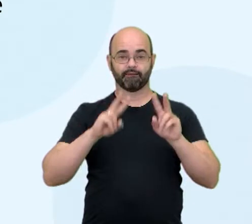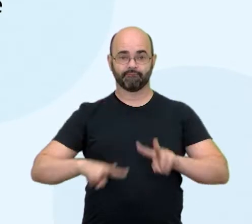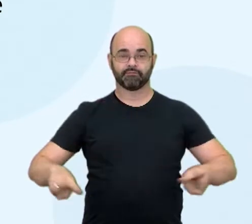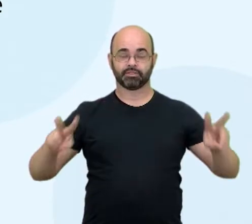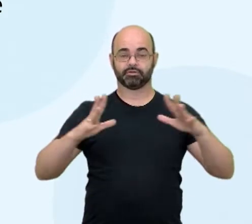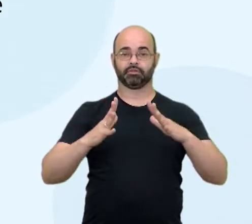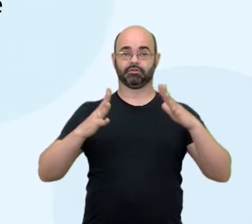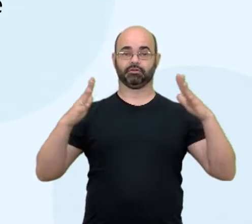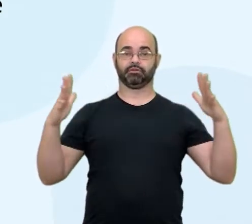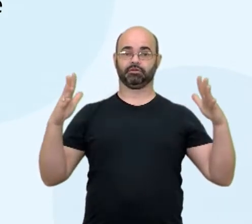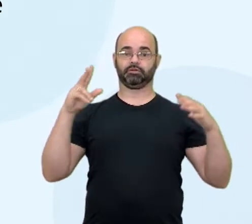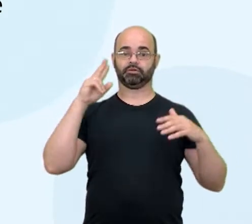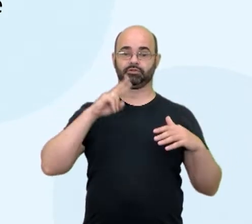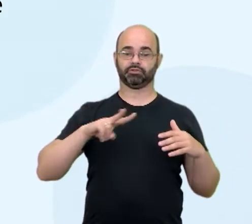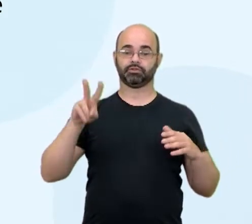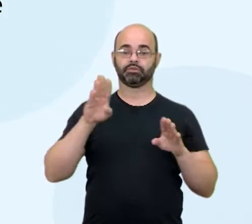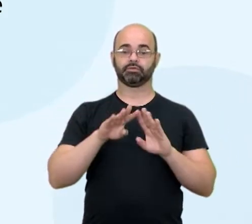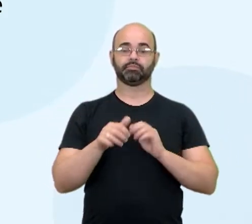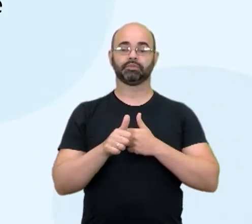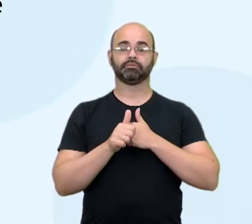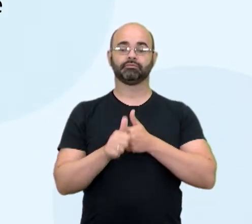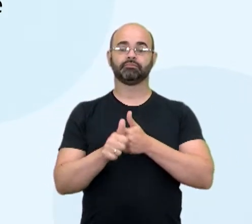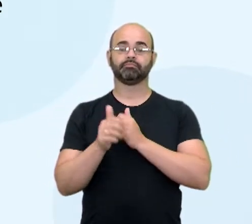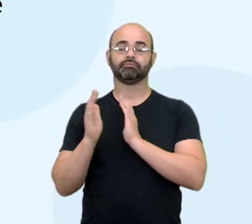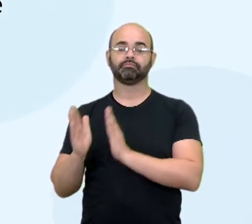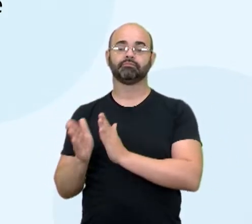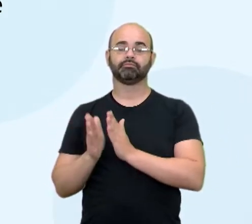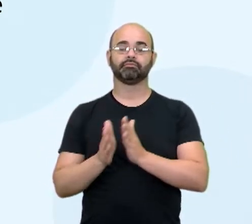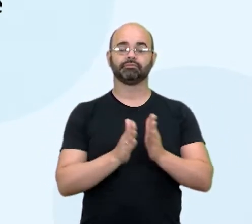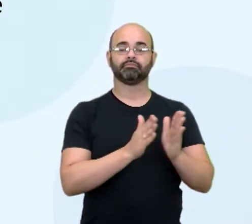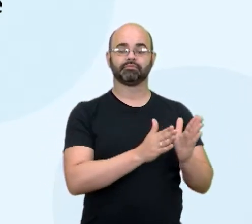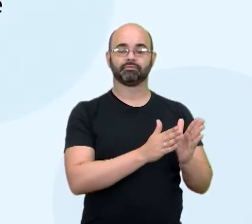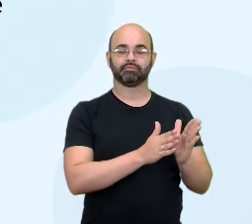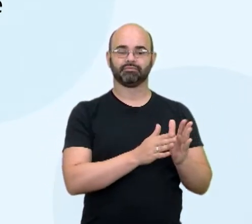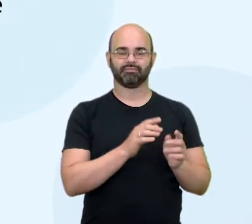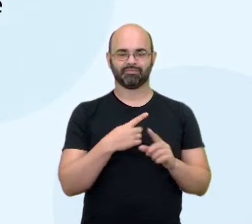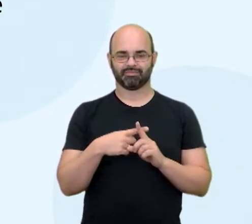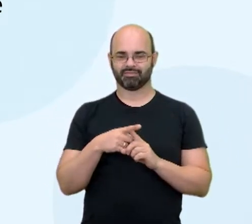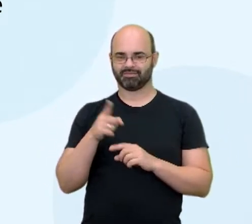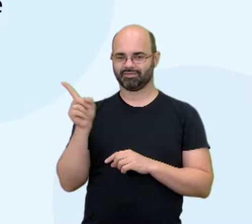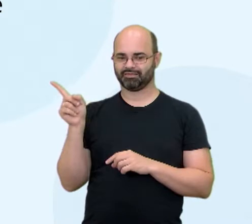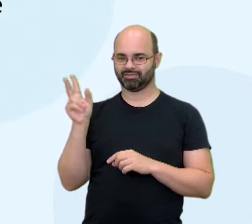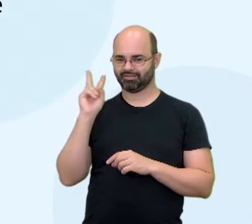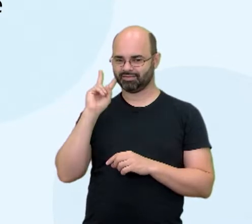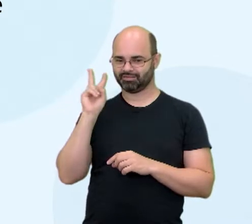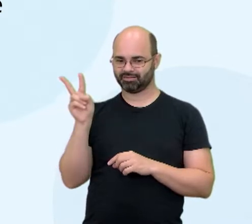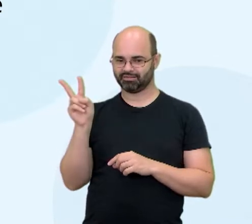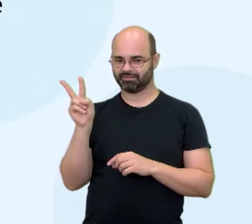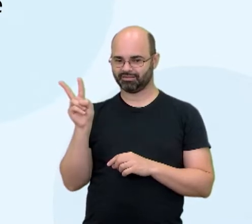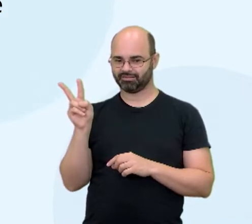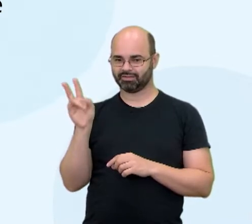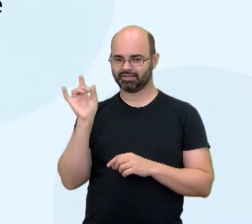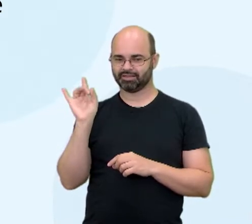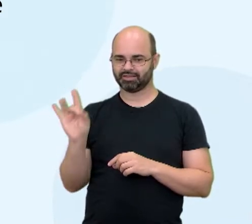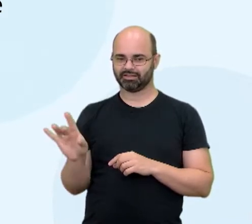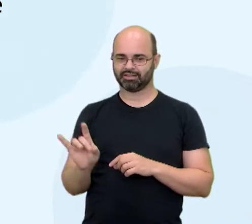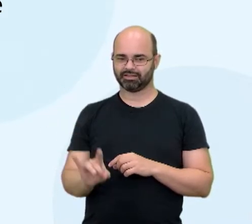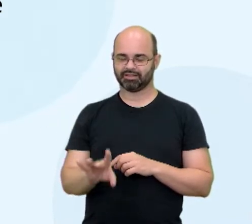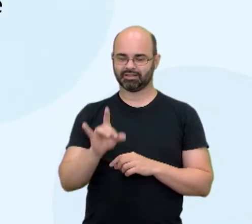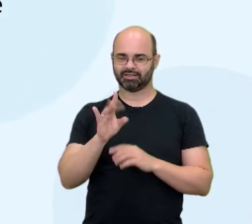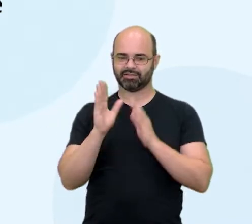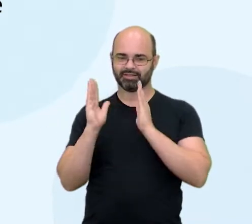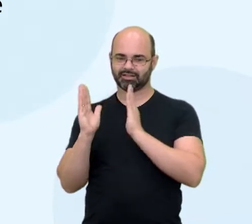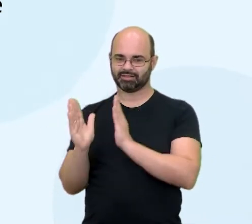sequencial. Então, quando ele fala em sequencial, significa que você entende, né, que você visualiza cada etapa